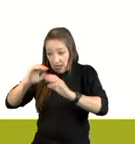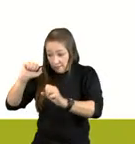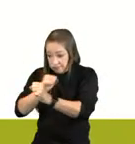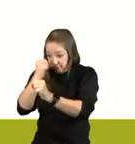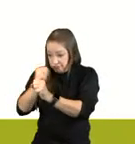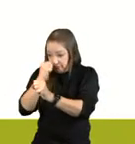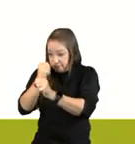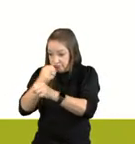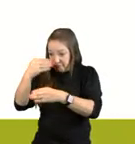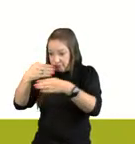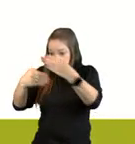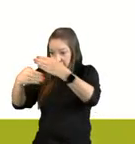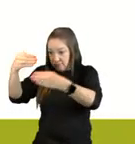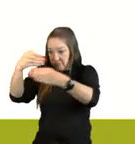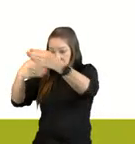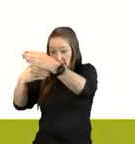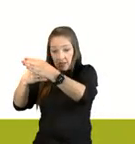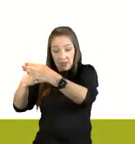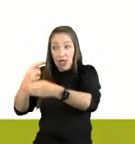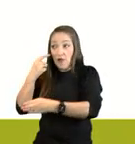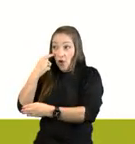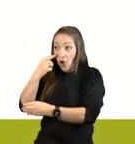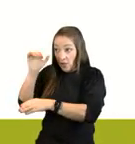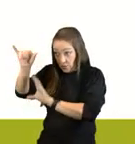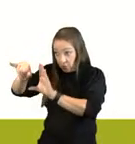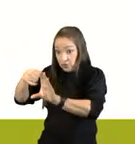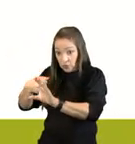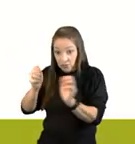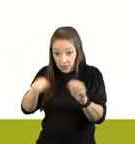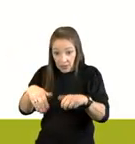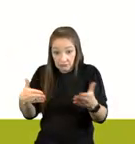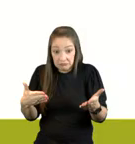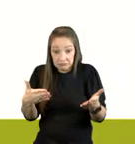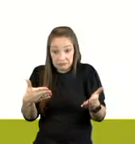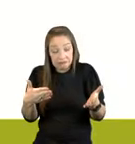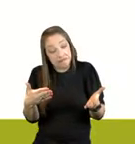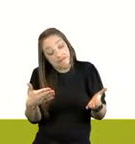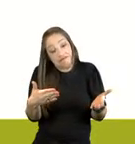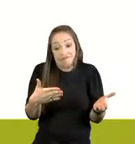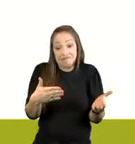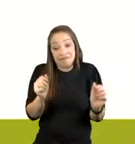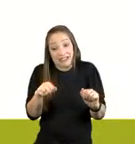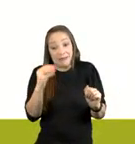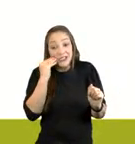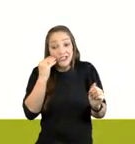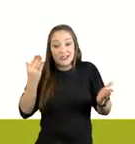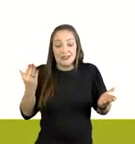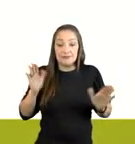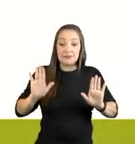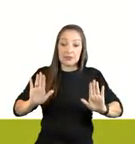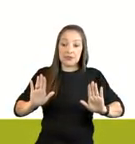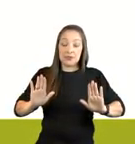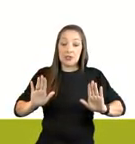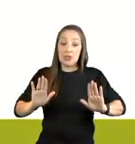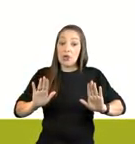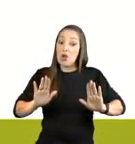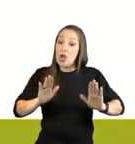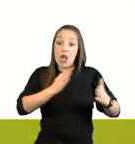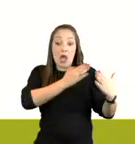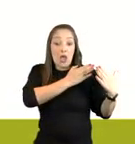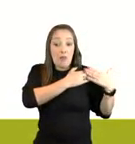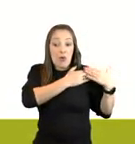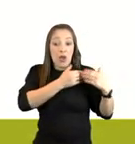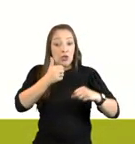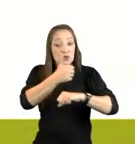Posso tentar, né, pelo menos. Então, é a mesma coisa. Né? Isso não tira o papel do